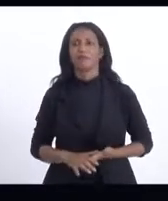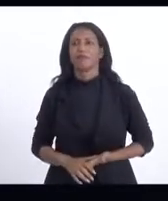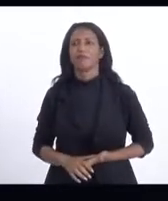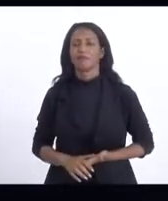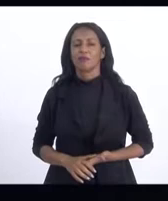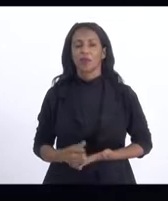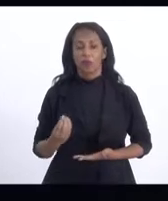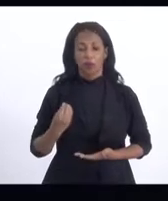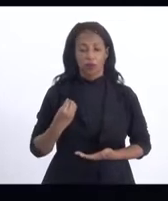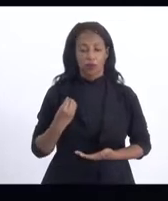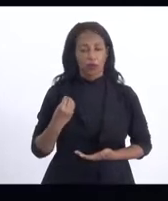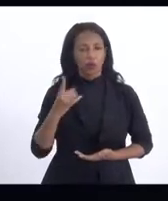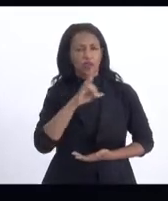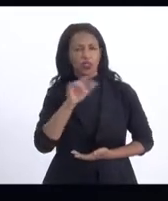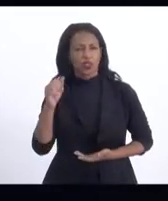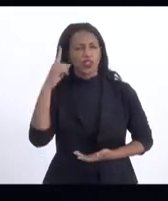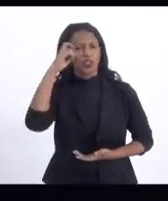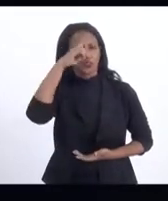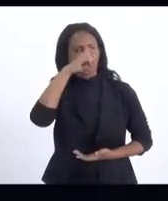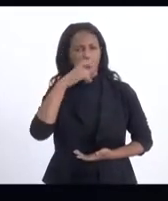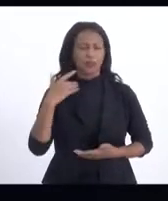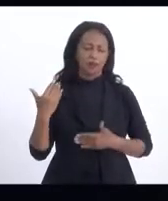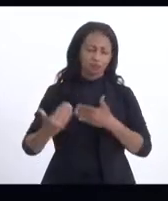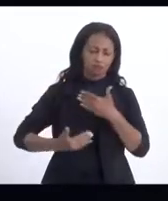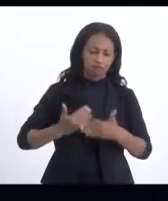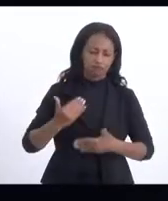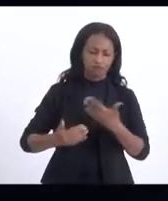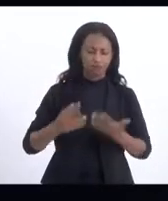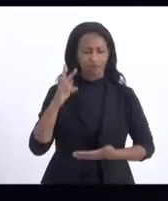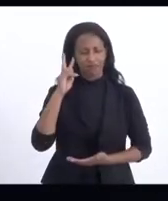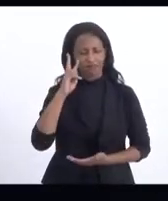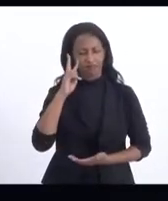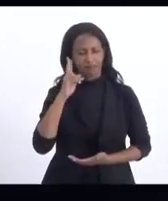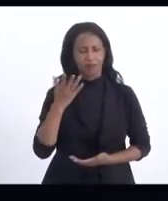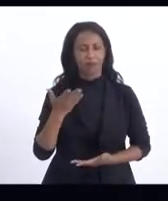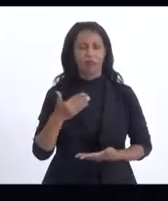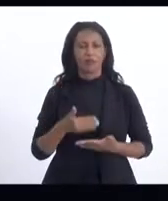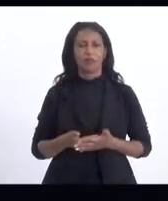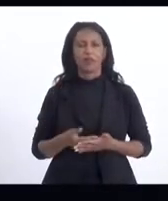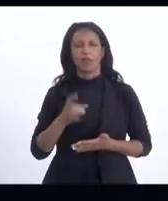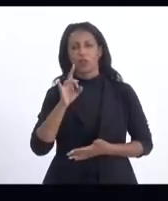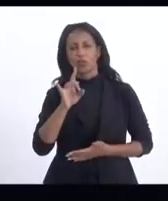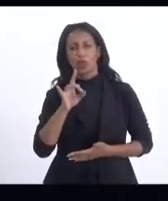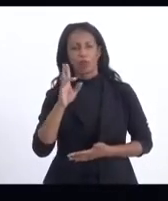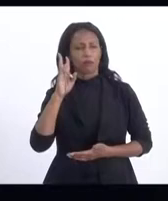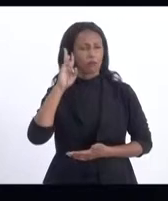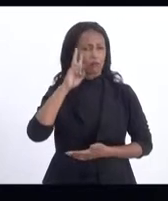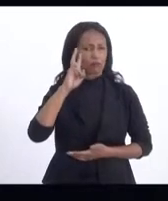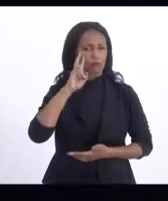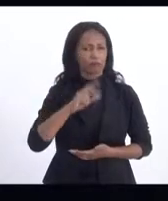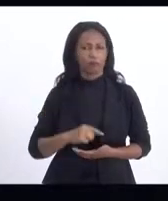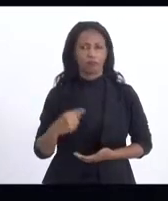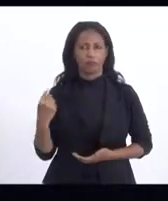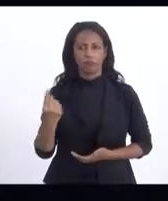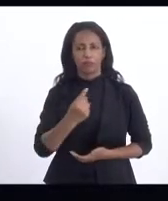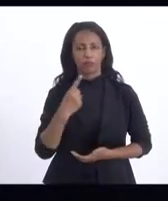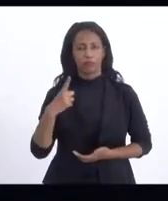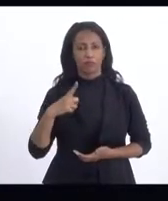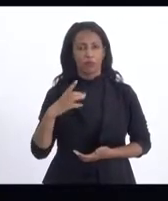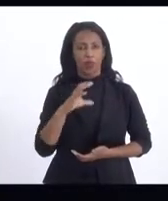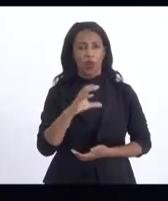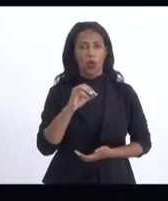estamos vivendo aqui, queria me lembrar um pouco e só para citar, nós temos um